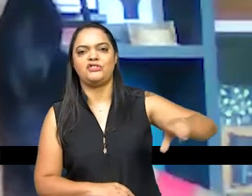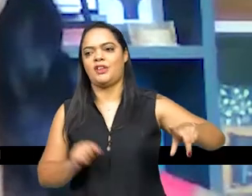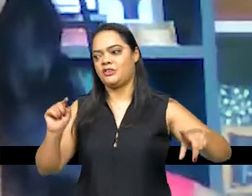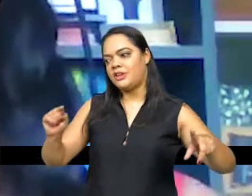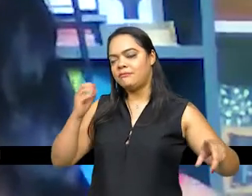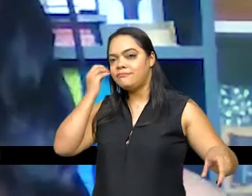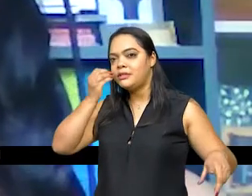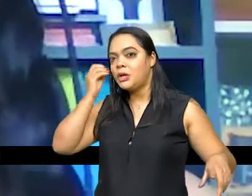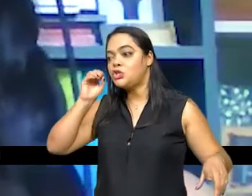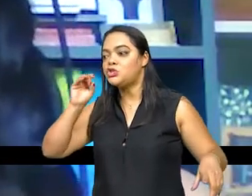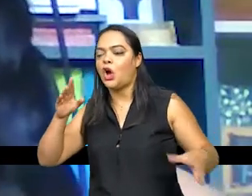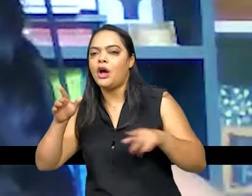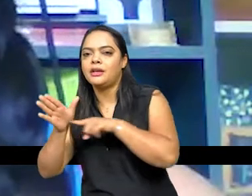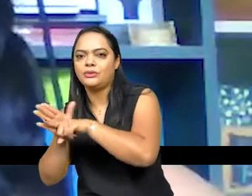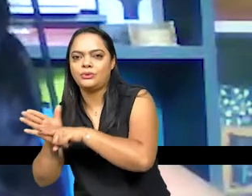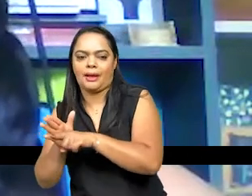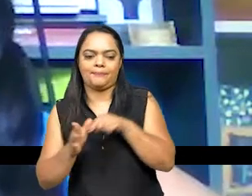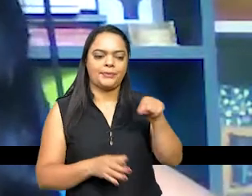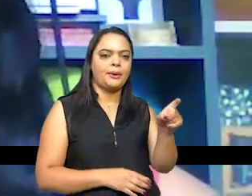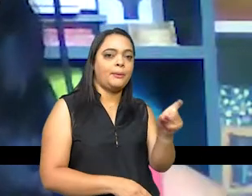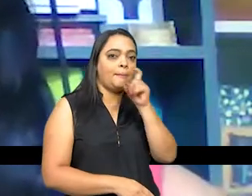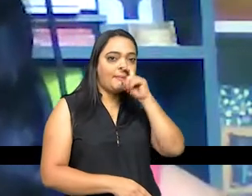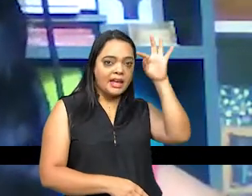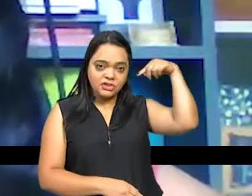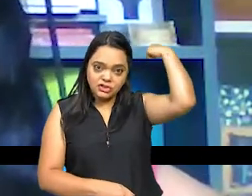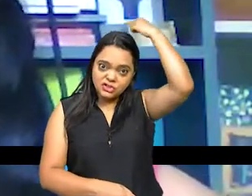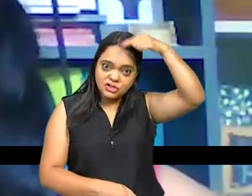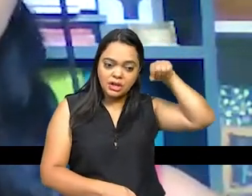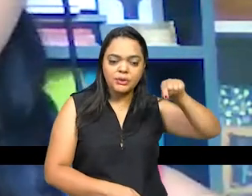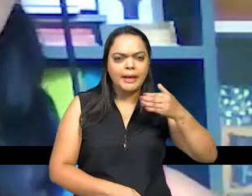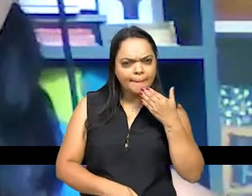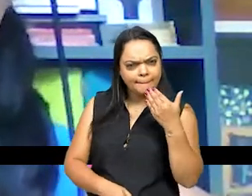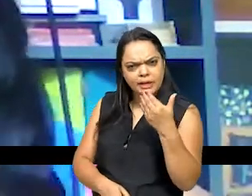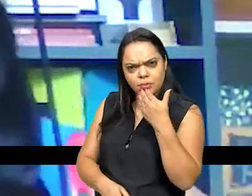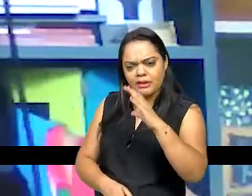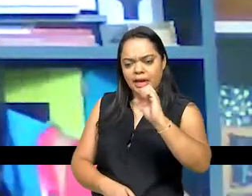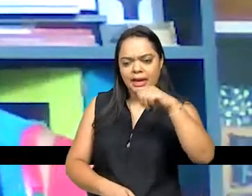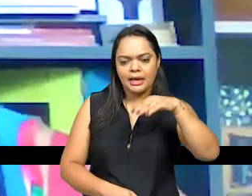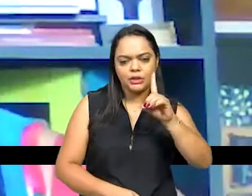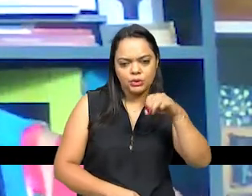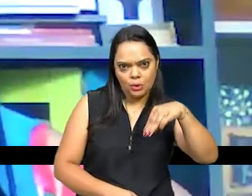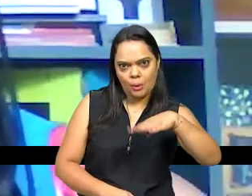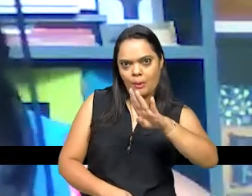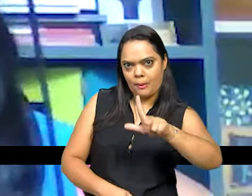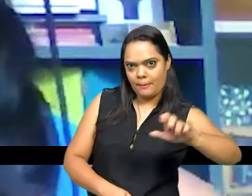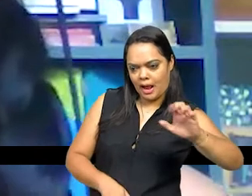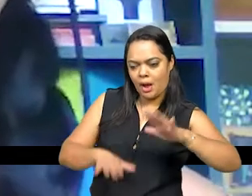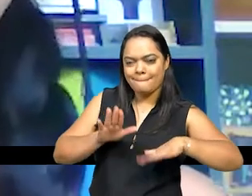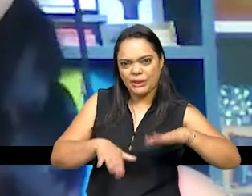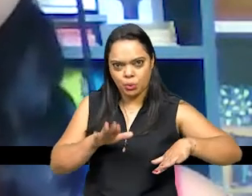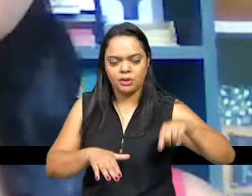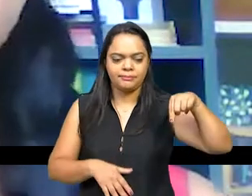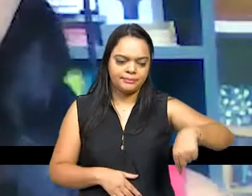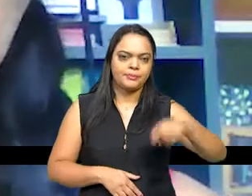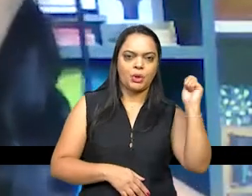muito diferente. Então, o pai de santo, por exemplo, reivindicava que o candomblé ou o batuque, né, aqui no Rio Grande do Sul, é